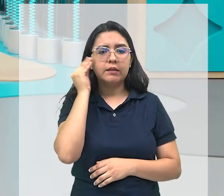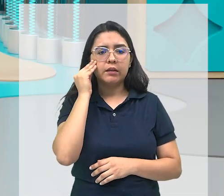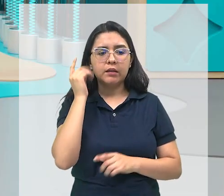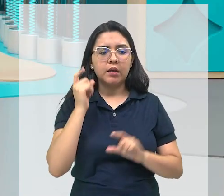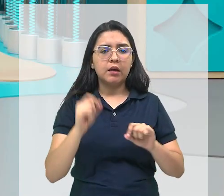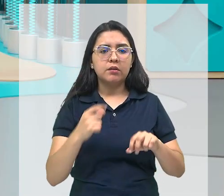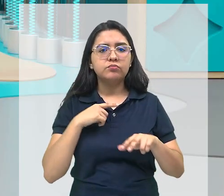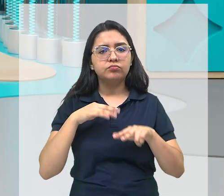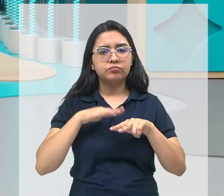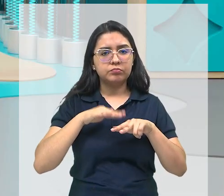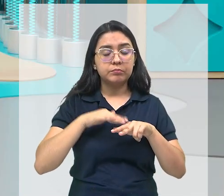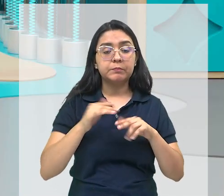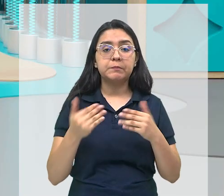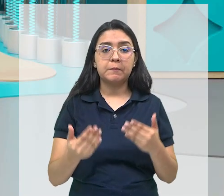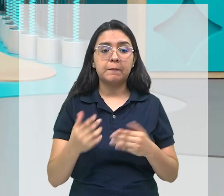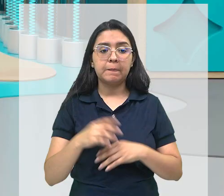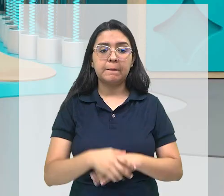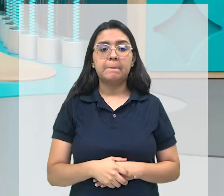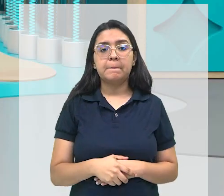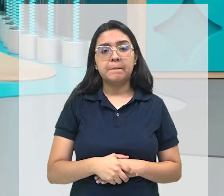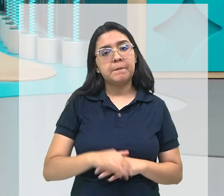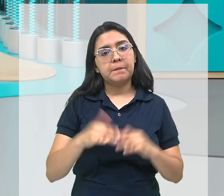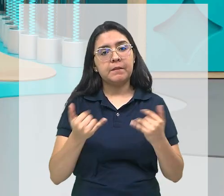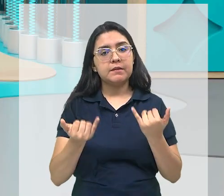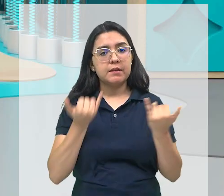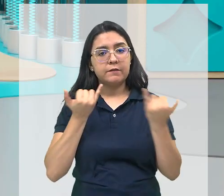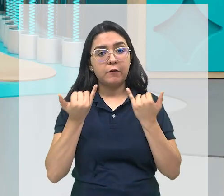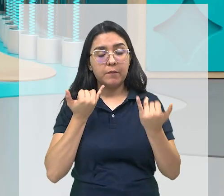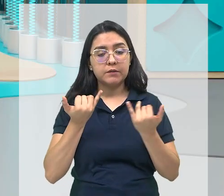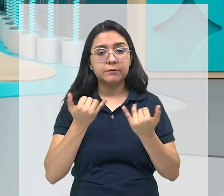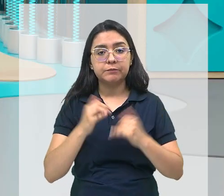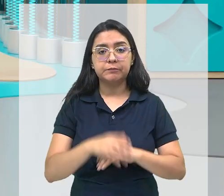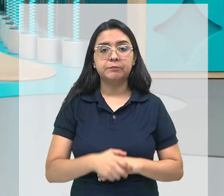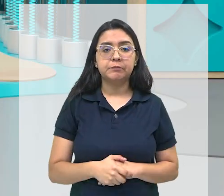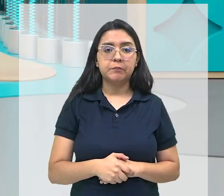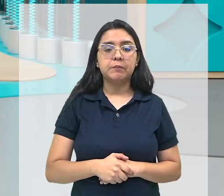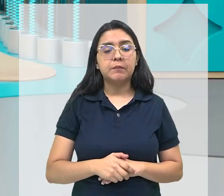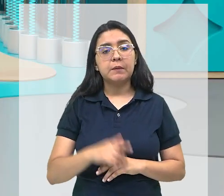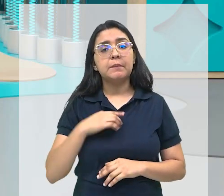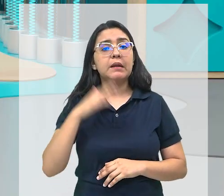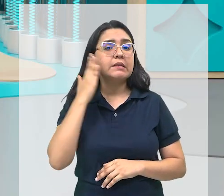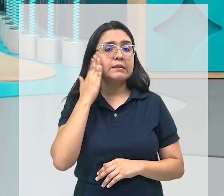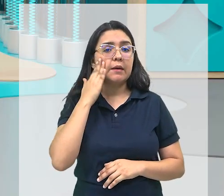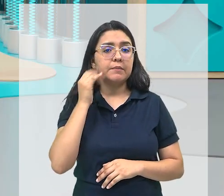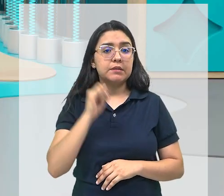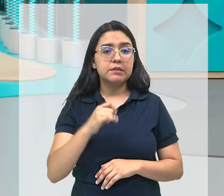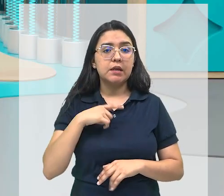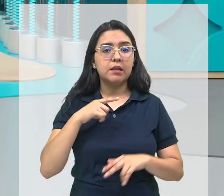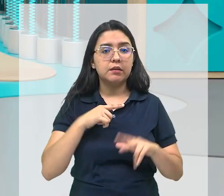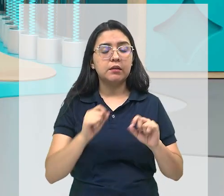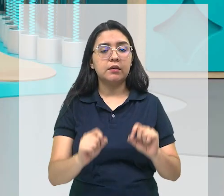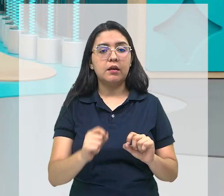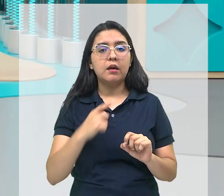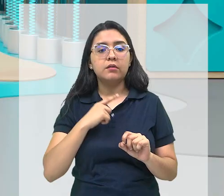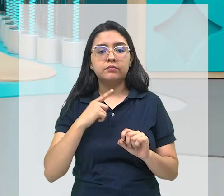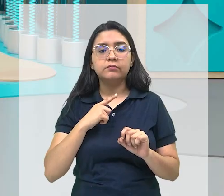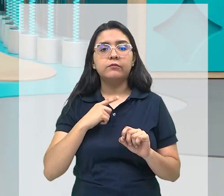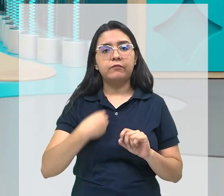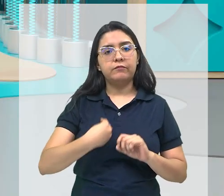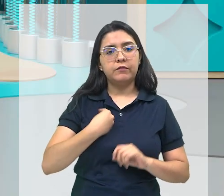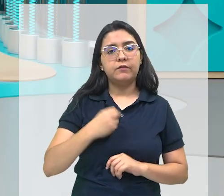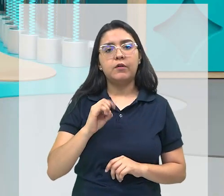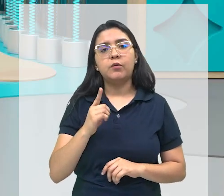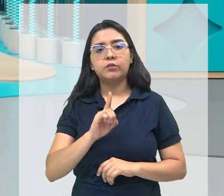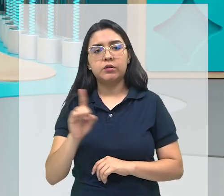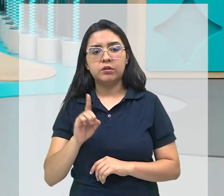interagir com a vítima, buscando alguma informação que lhe dê a ideia de que se ela está consciente ou não.